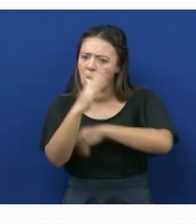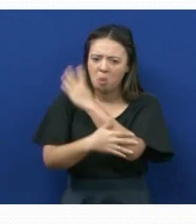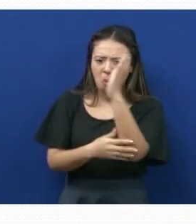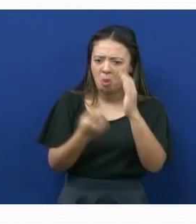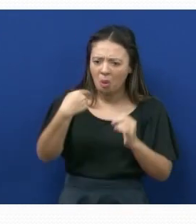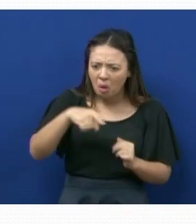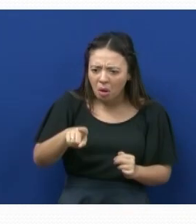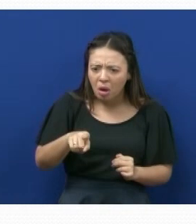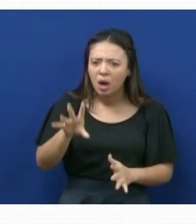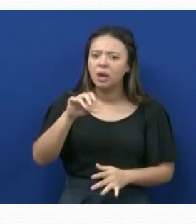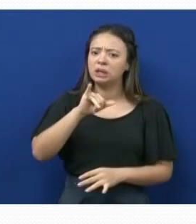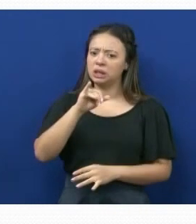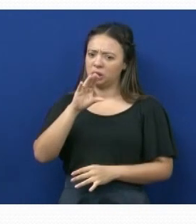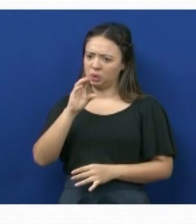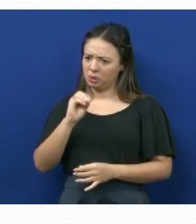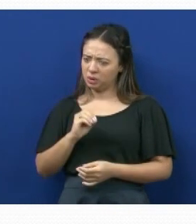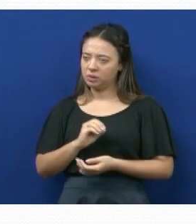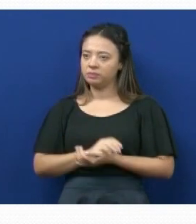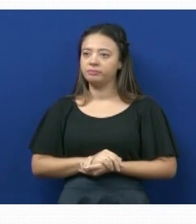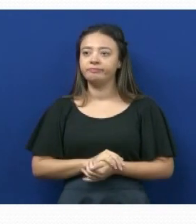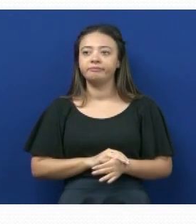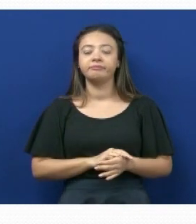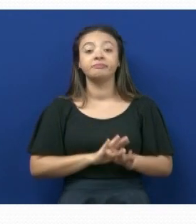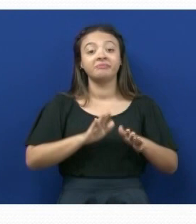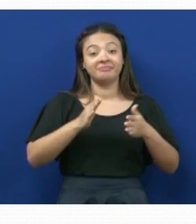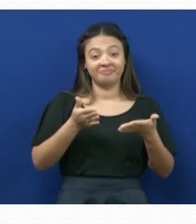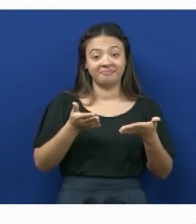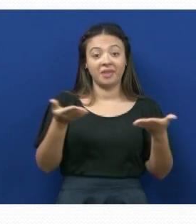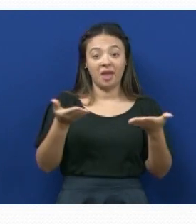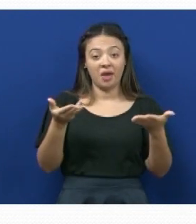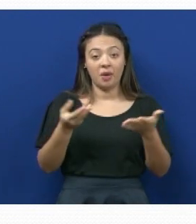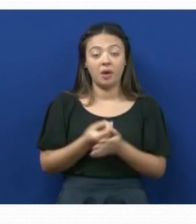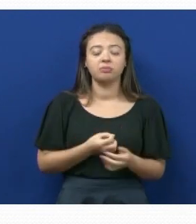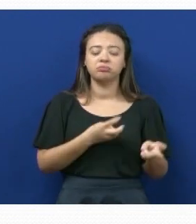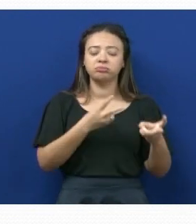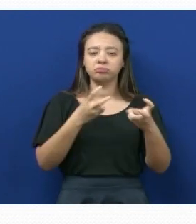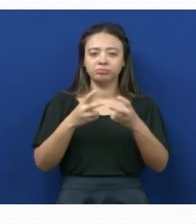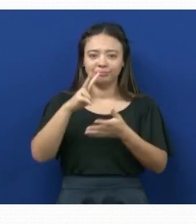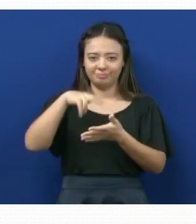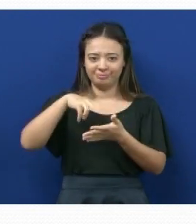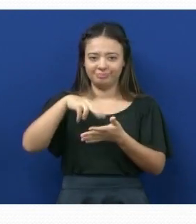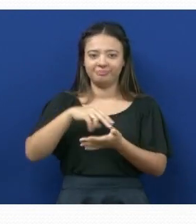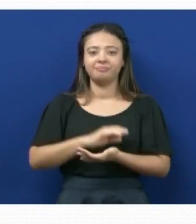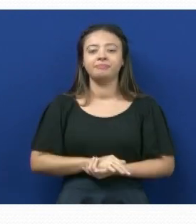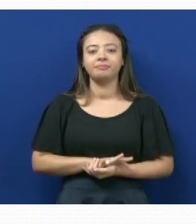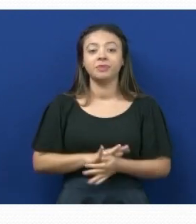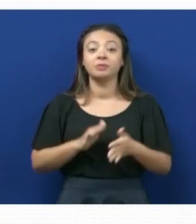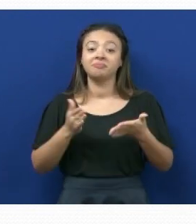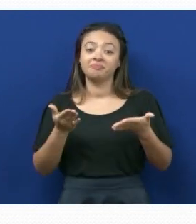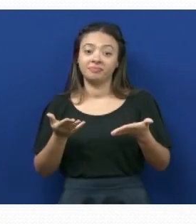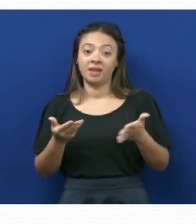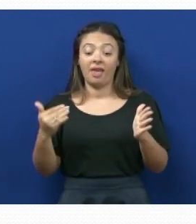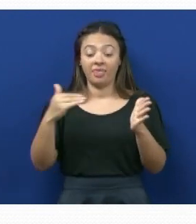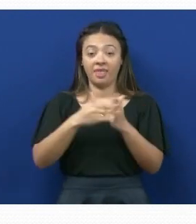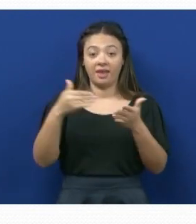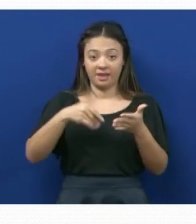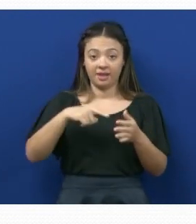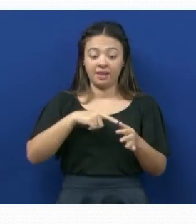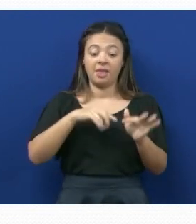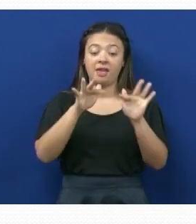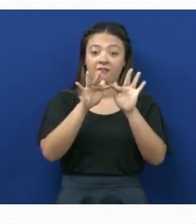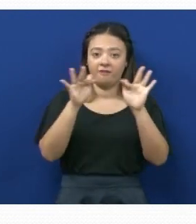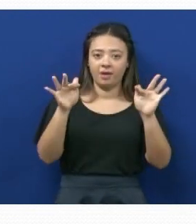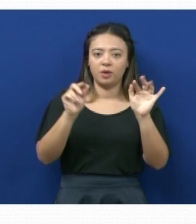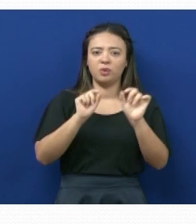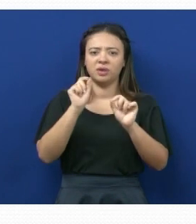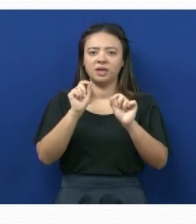Ico? Olha só, vamos analisar esse trecho. Até aqui nós temos, na última frase, o que